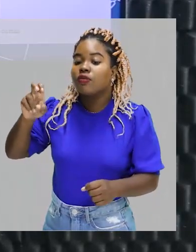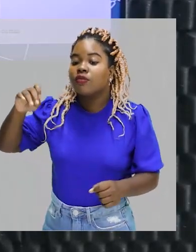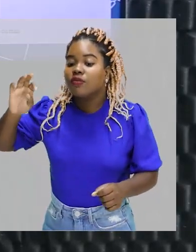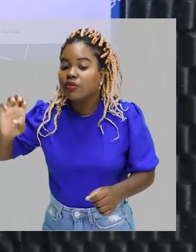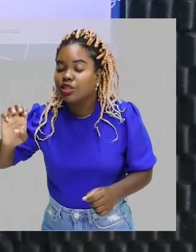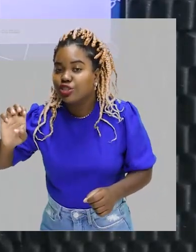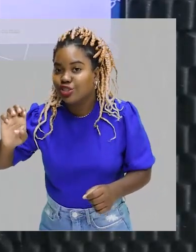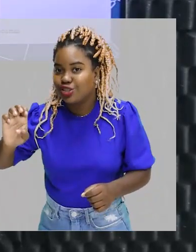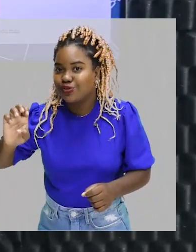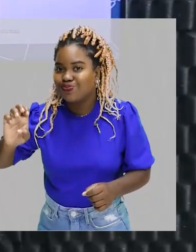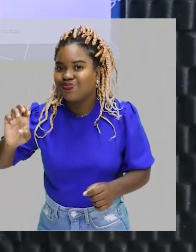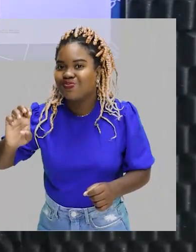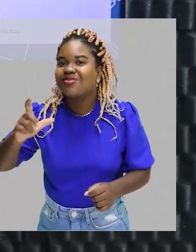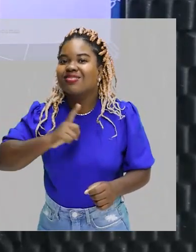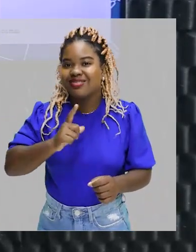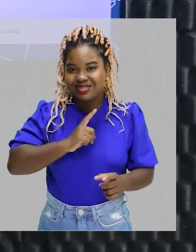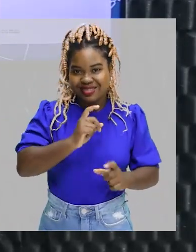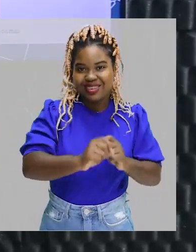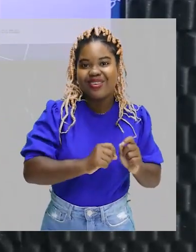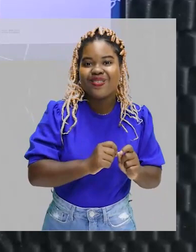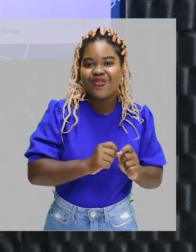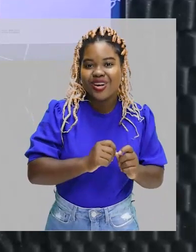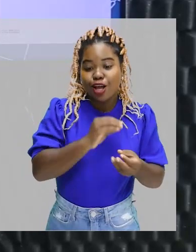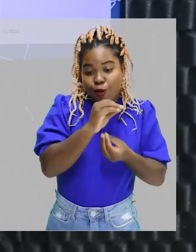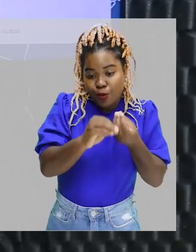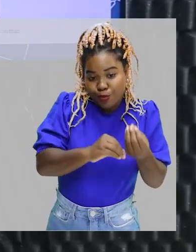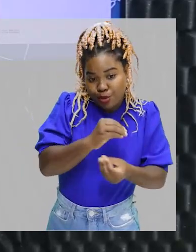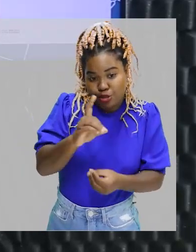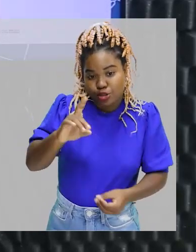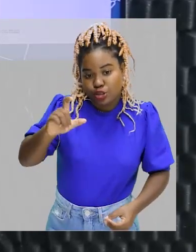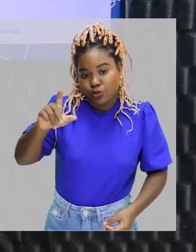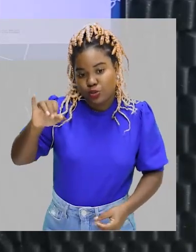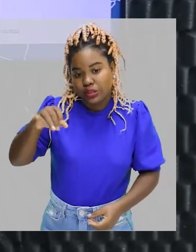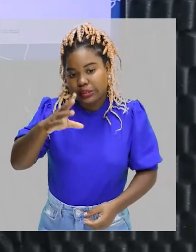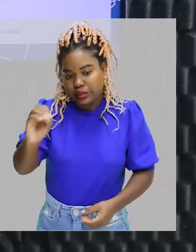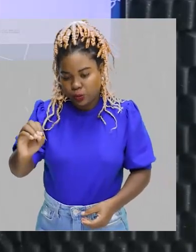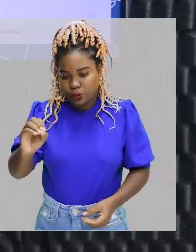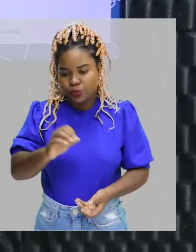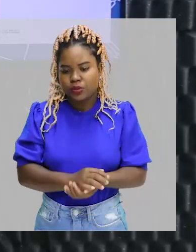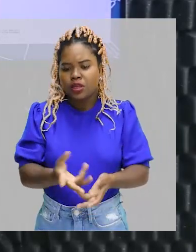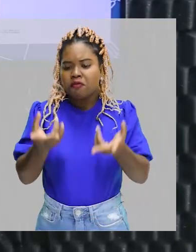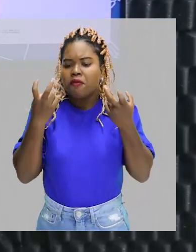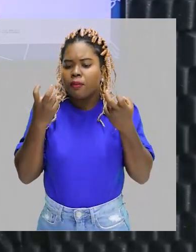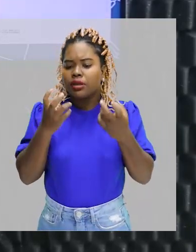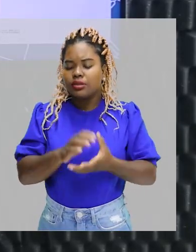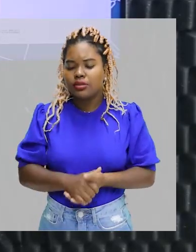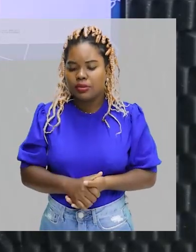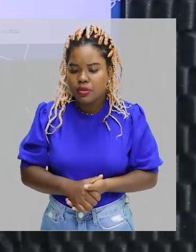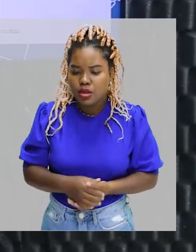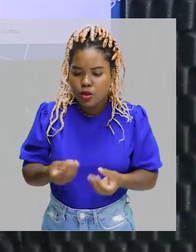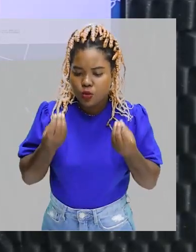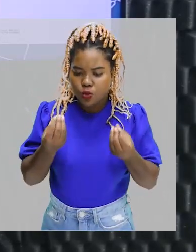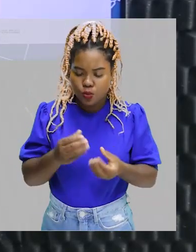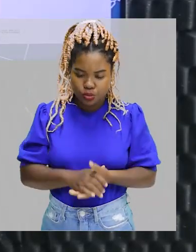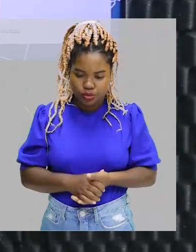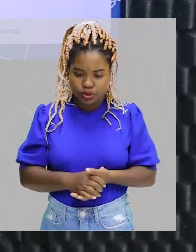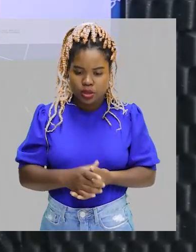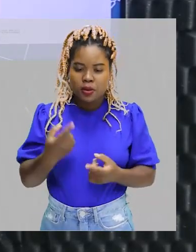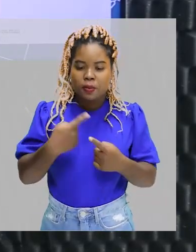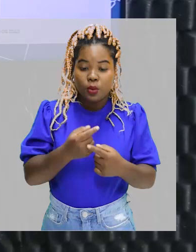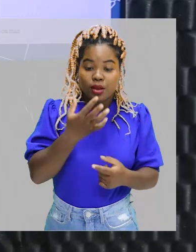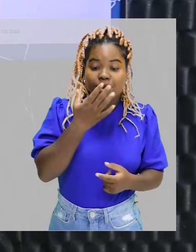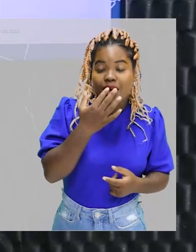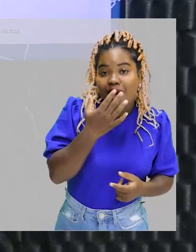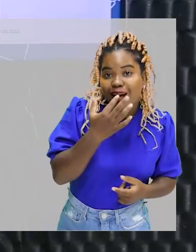uma diluição. E eu vou perceber isso, né? Eu vou perceber essa diluição porque a cor ela vai